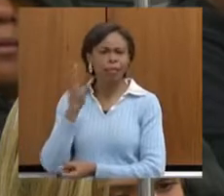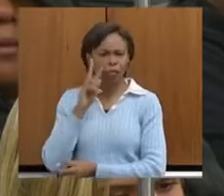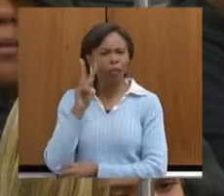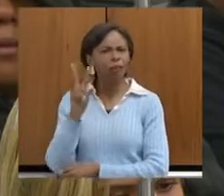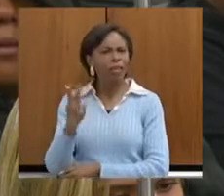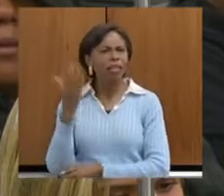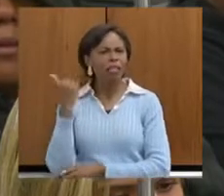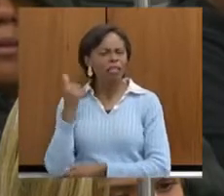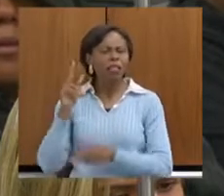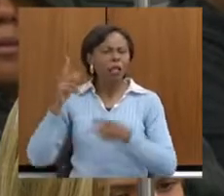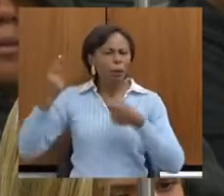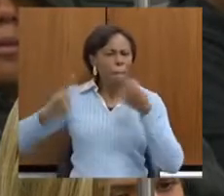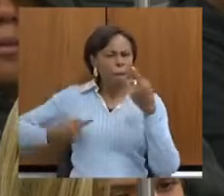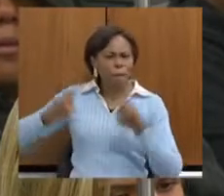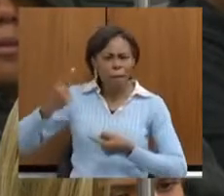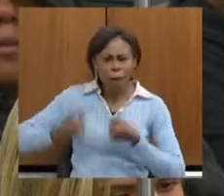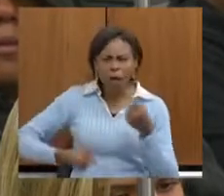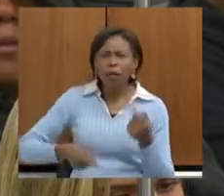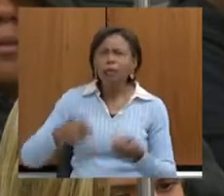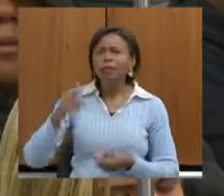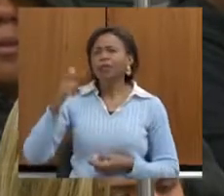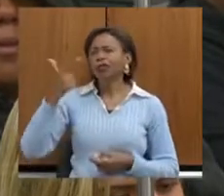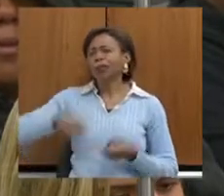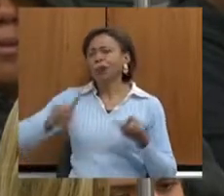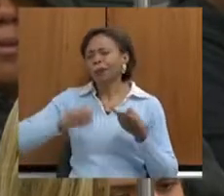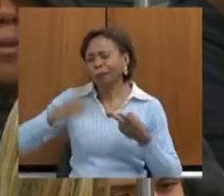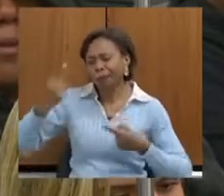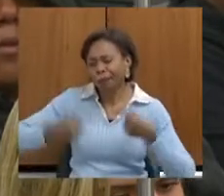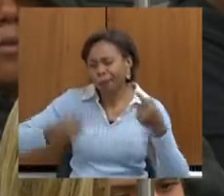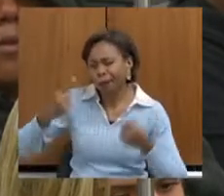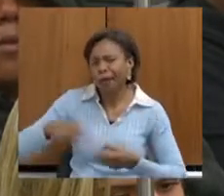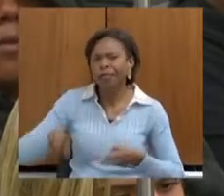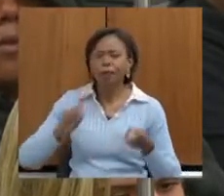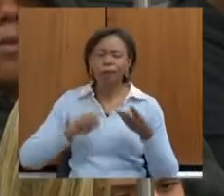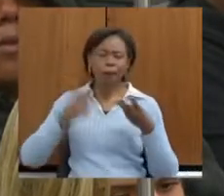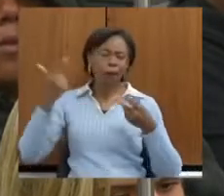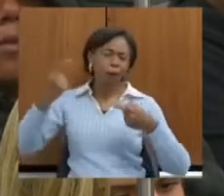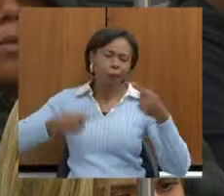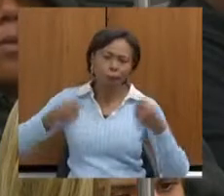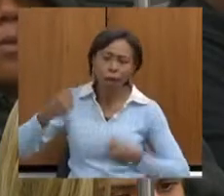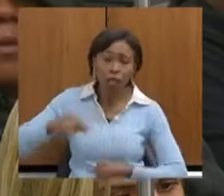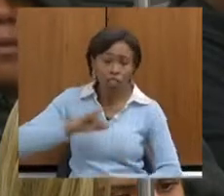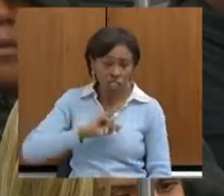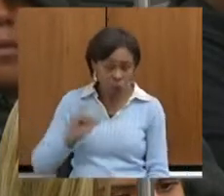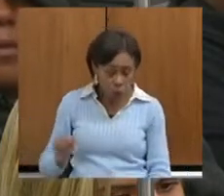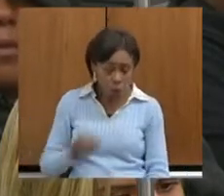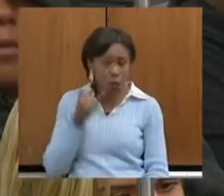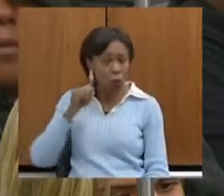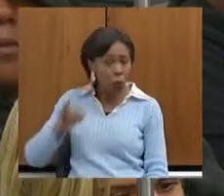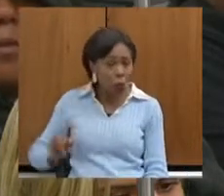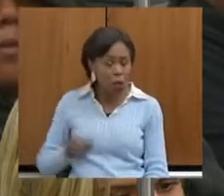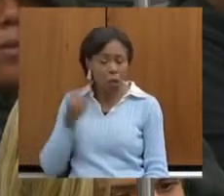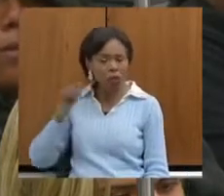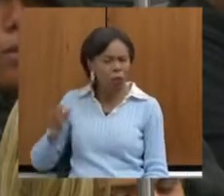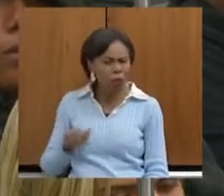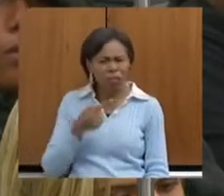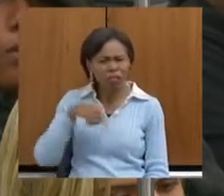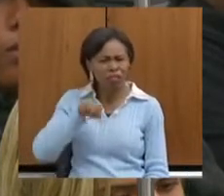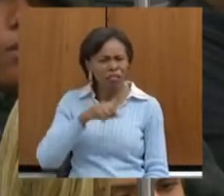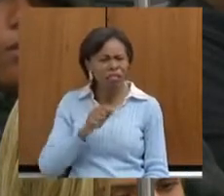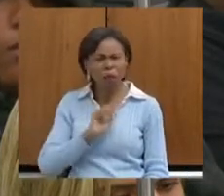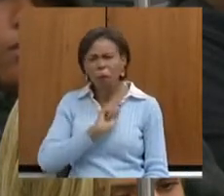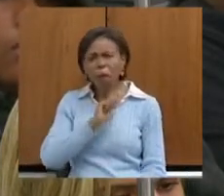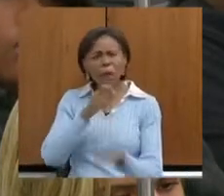primeiro discussões estão sendo usado na segunda estamos sendo usado na terceira tão pagando gente